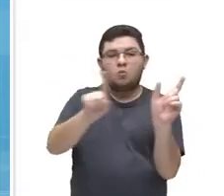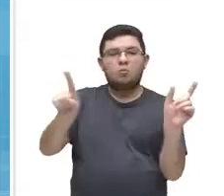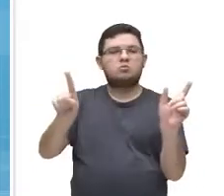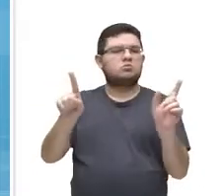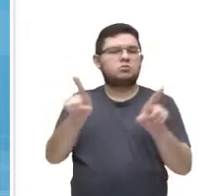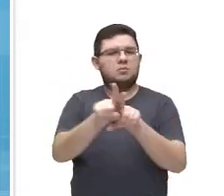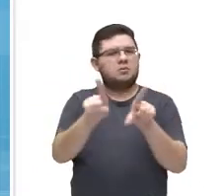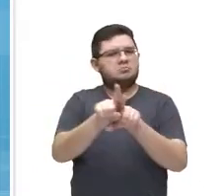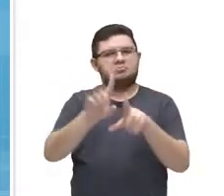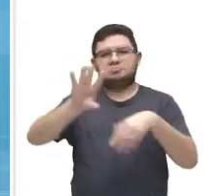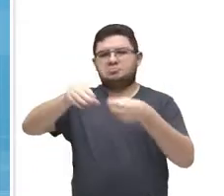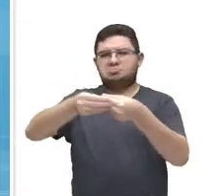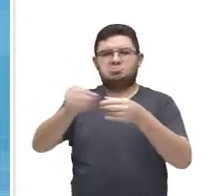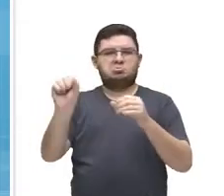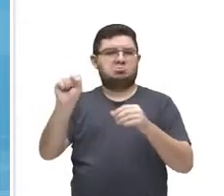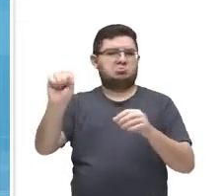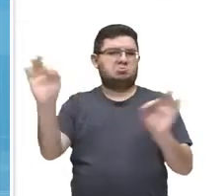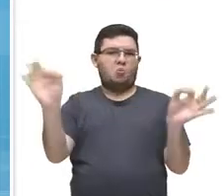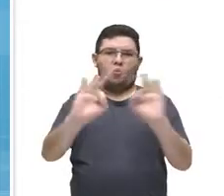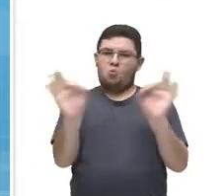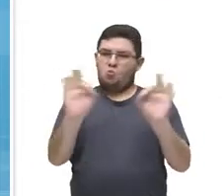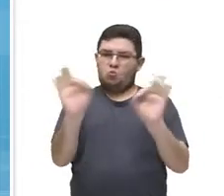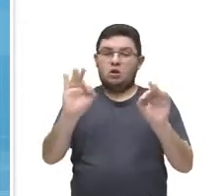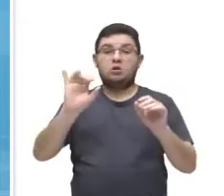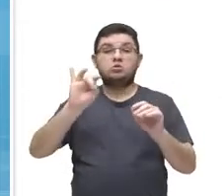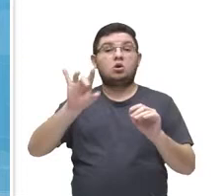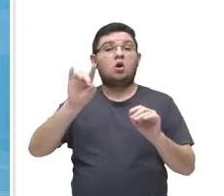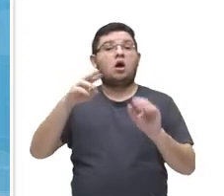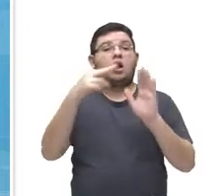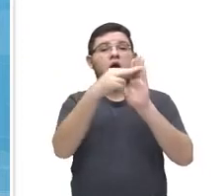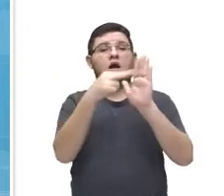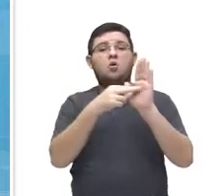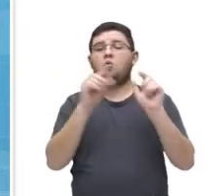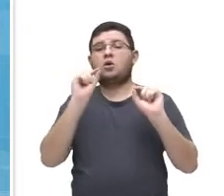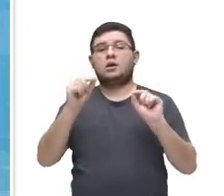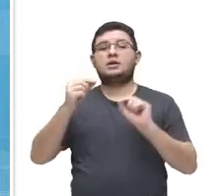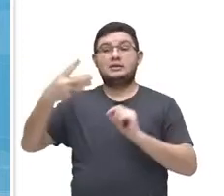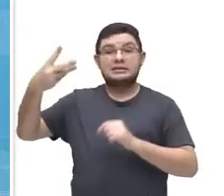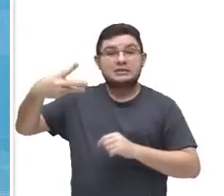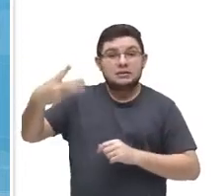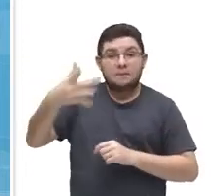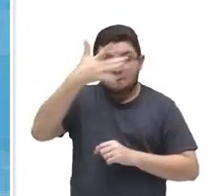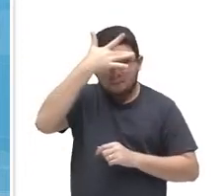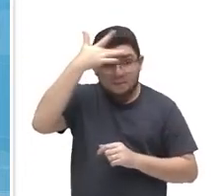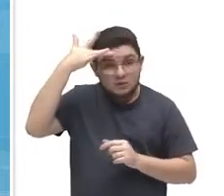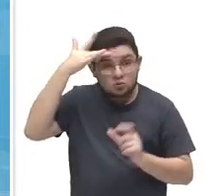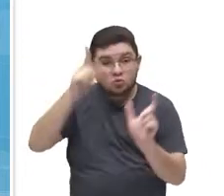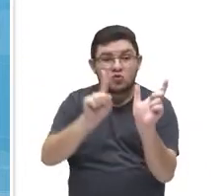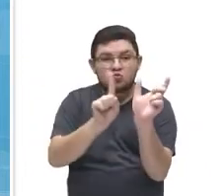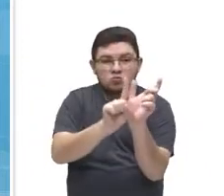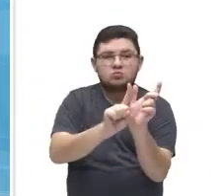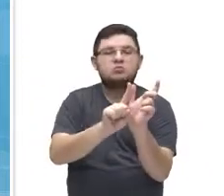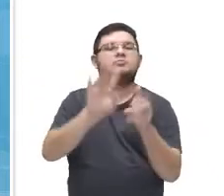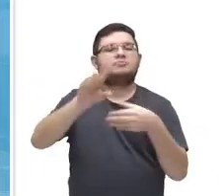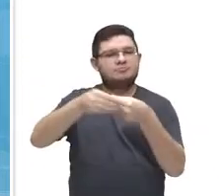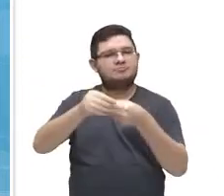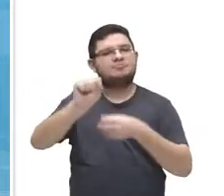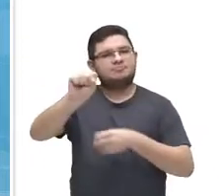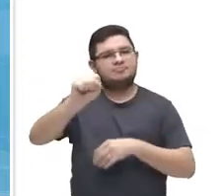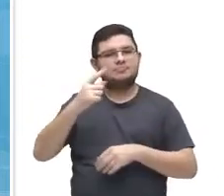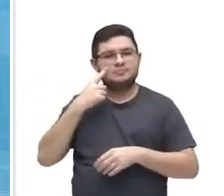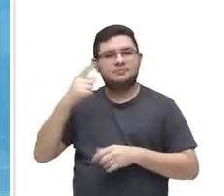de acrescer S só acontece com terceira pessoa do singular. E eu vou mostrar para vocês agora nesse VT.